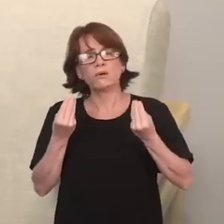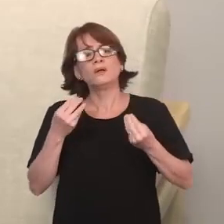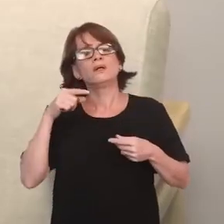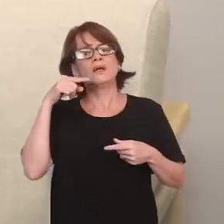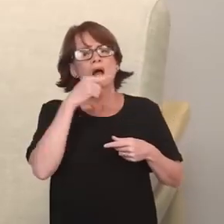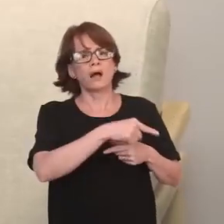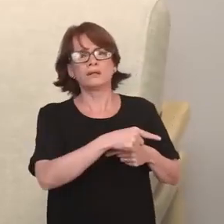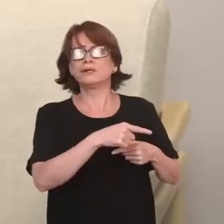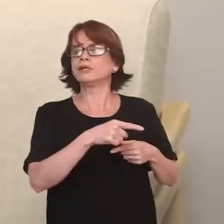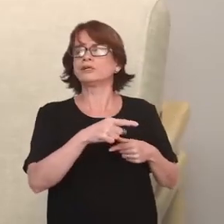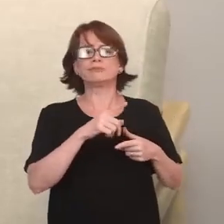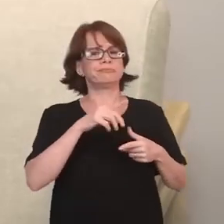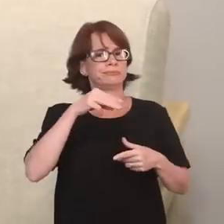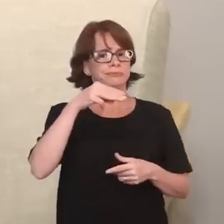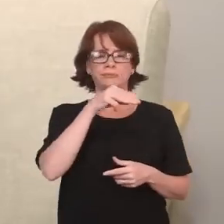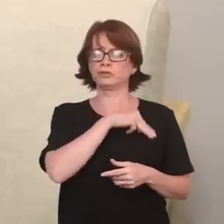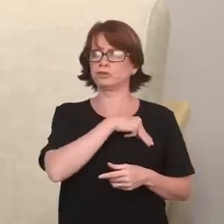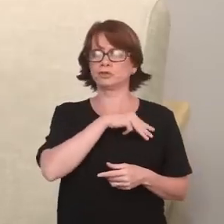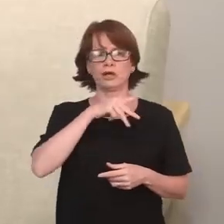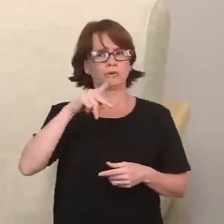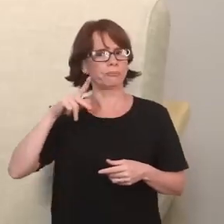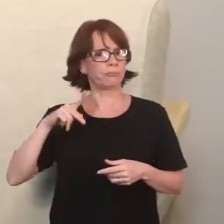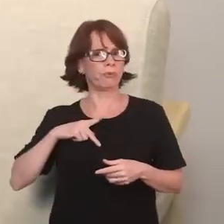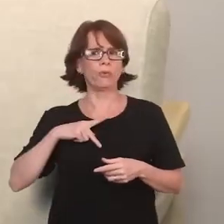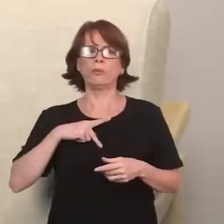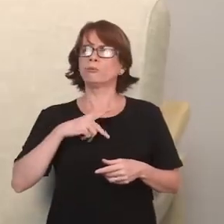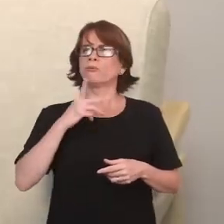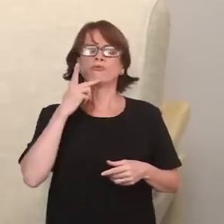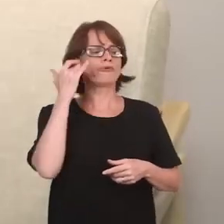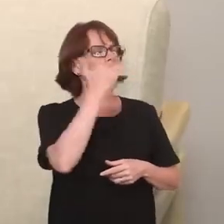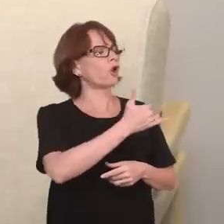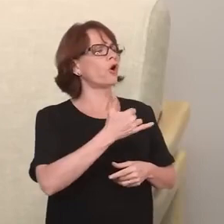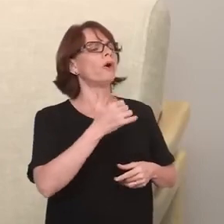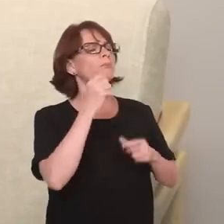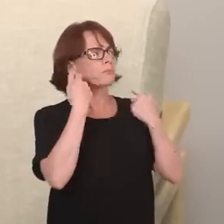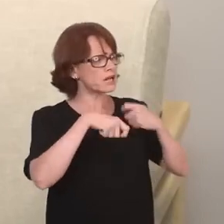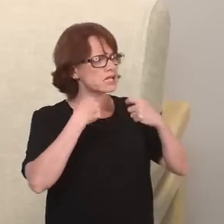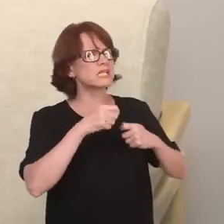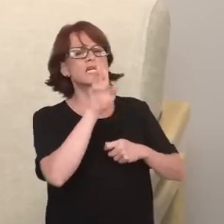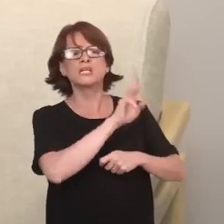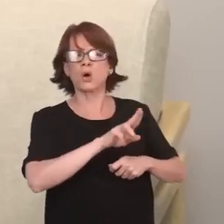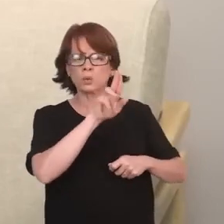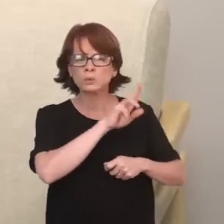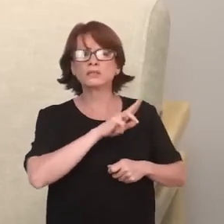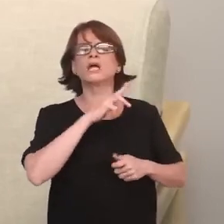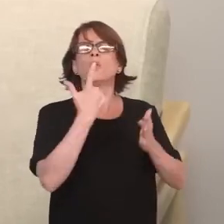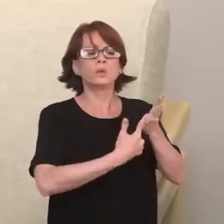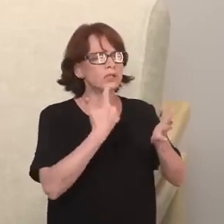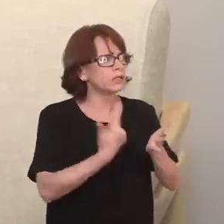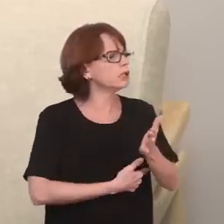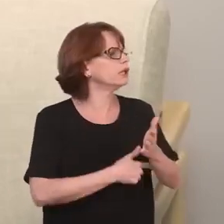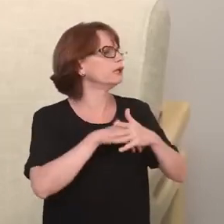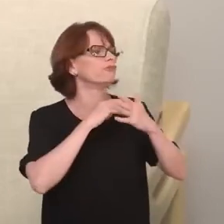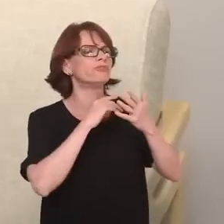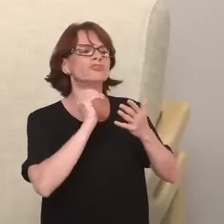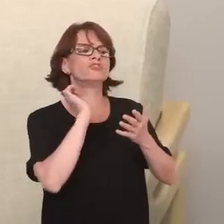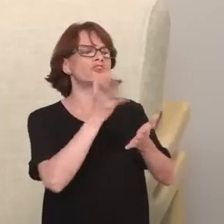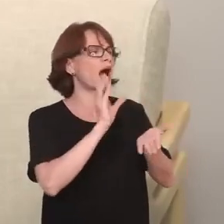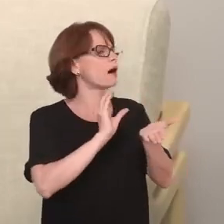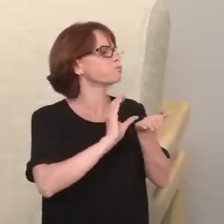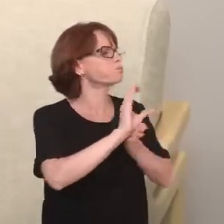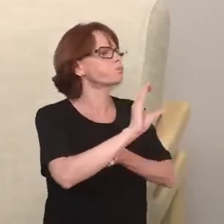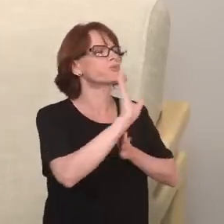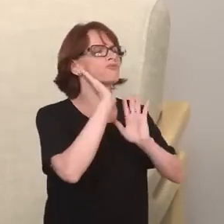aqueles livros tinham sido comprados. Daí ele falou, tudo bem, então a gente tem que usar esses livros, a gente usa. Mas ele grampeou as folhas que tinham ideologia de